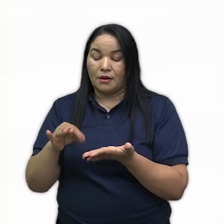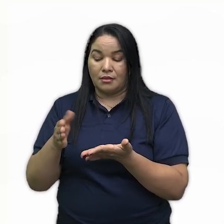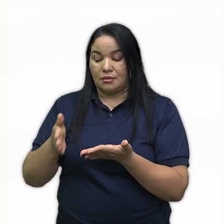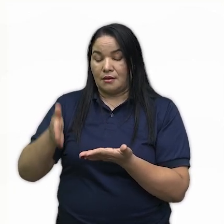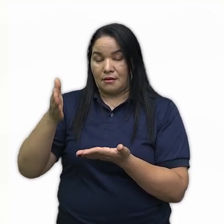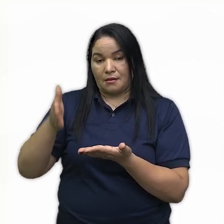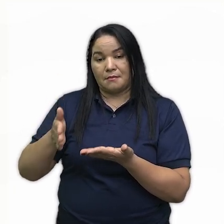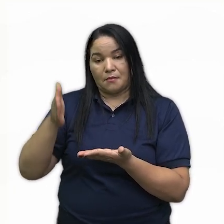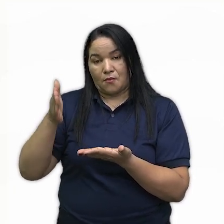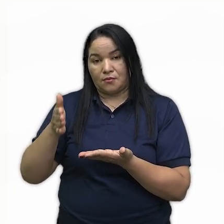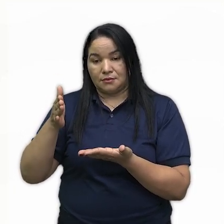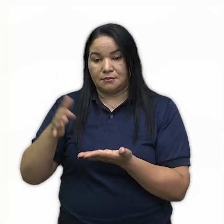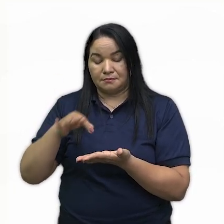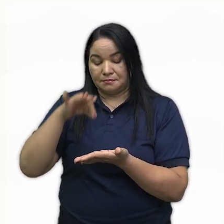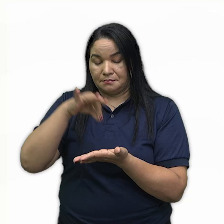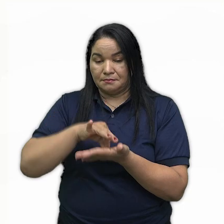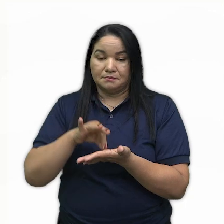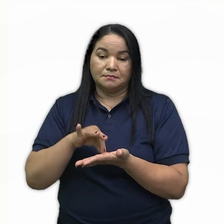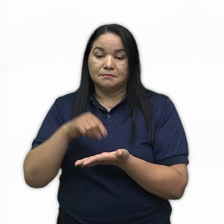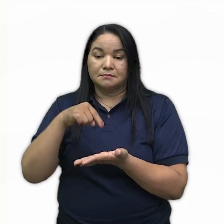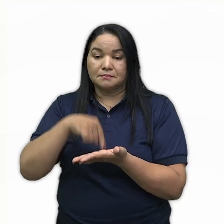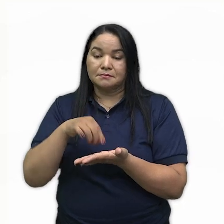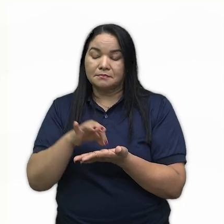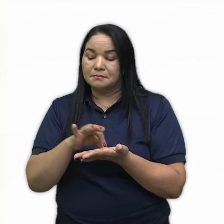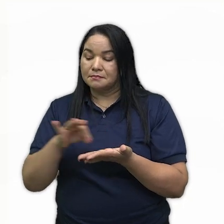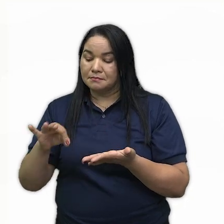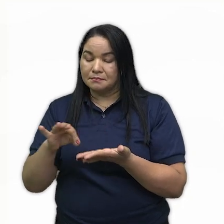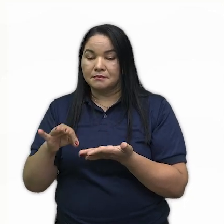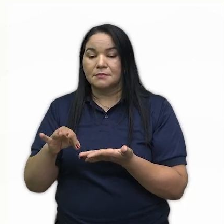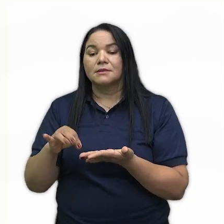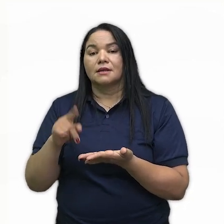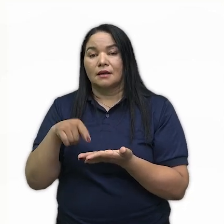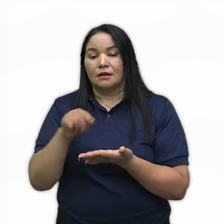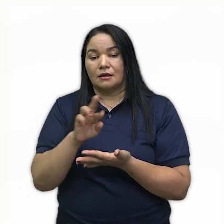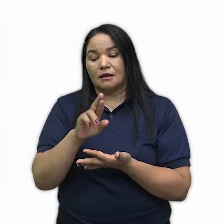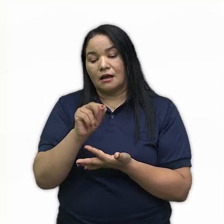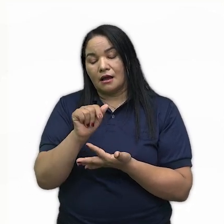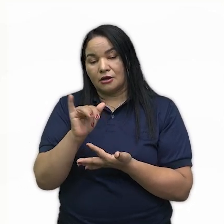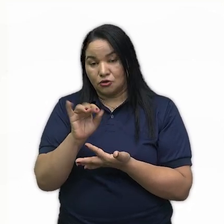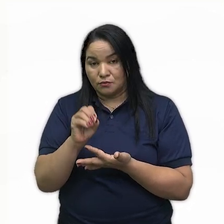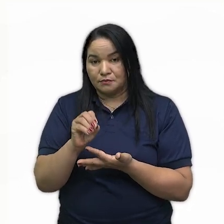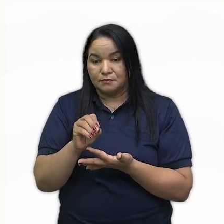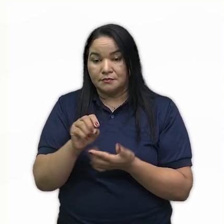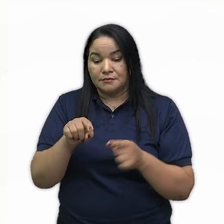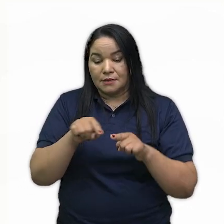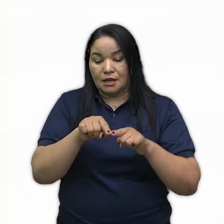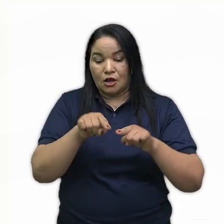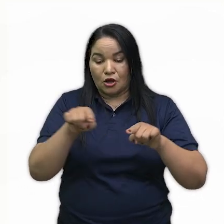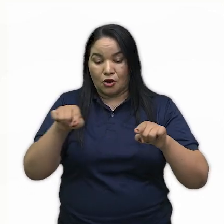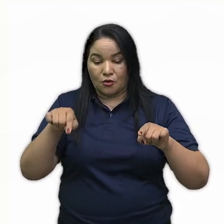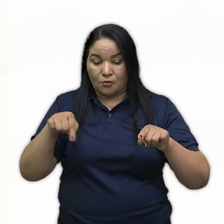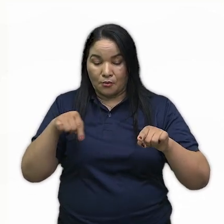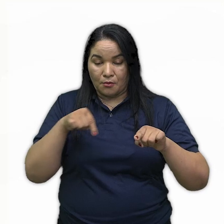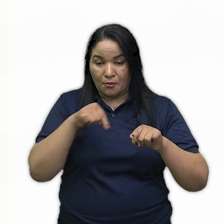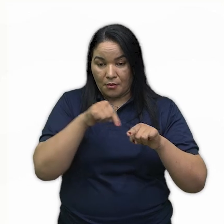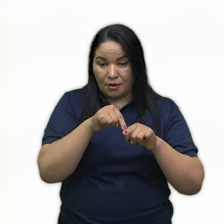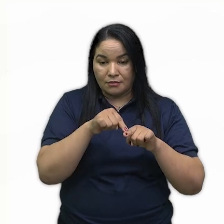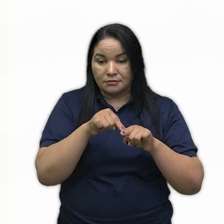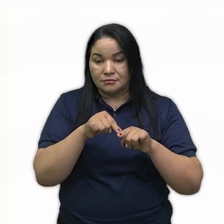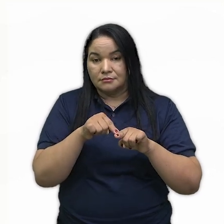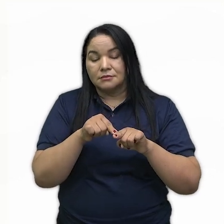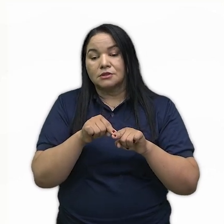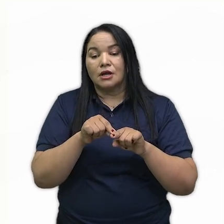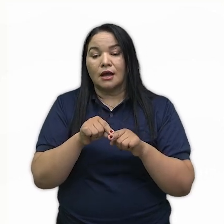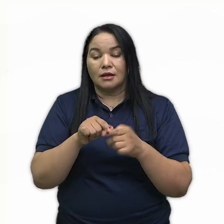a sua borda, tá? Então, a base é formato circular. O raio vai ser o quê?